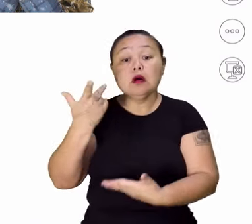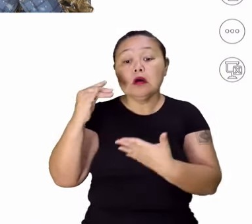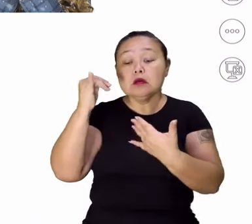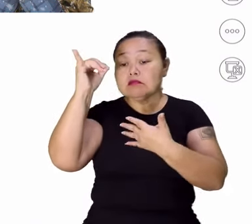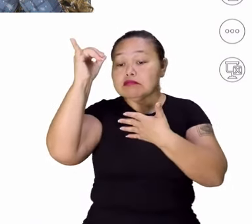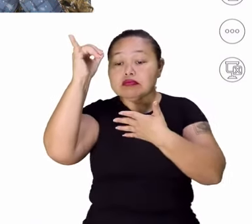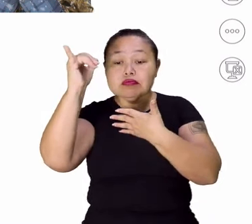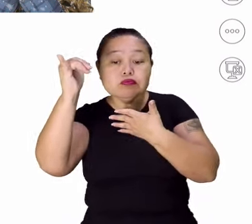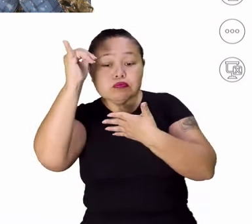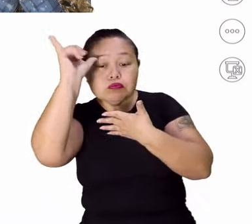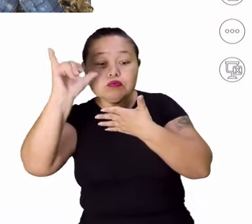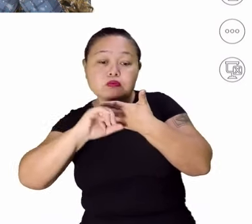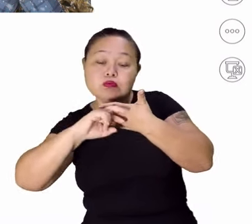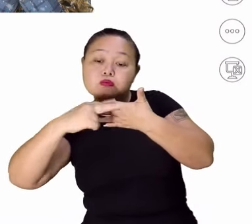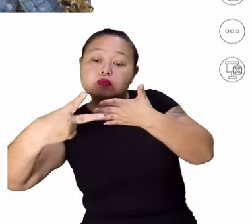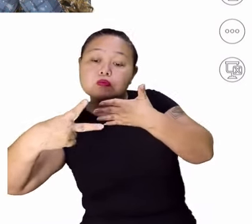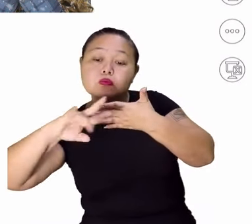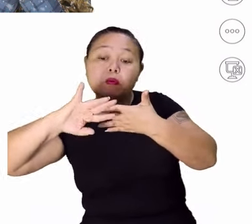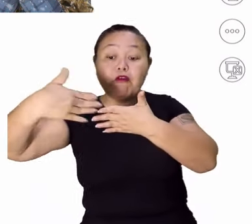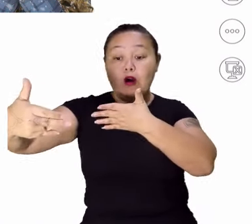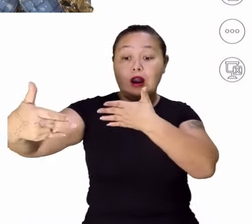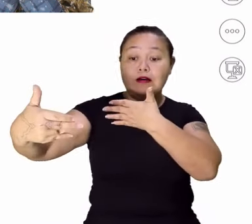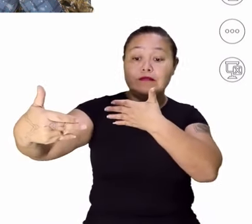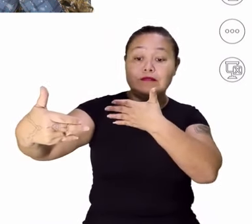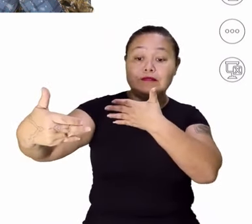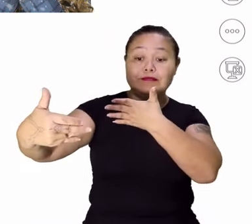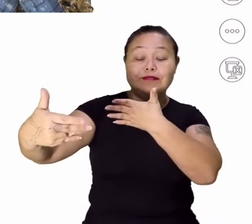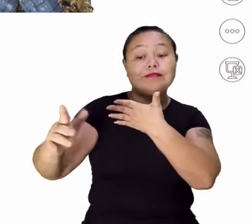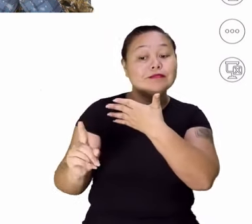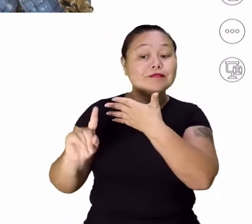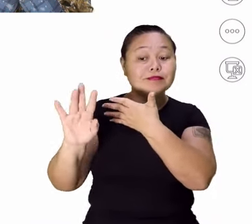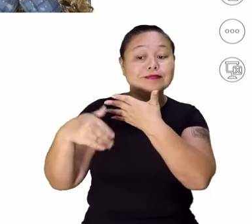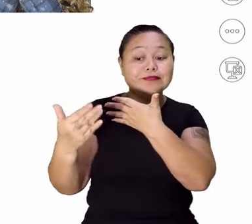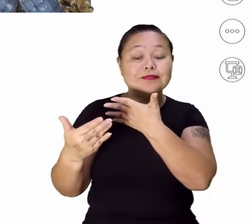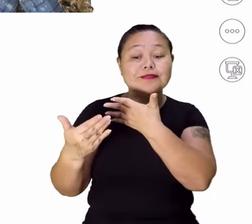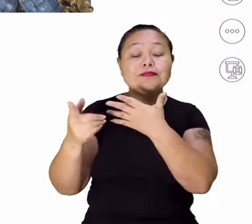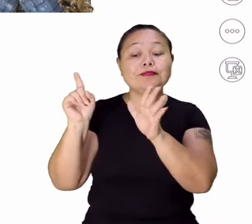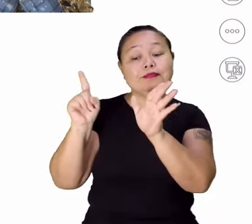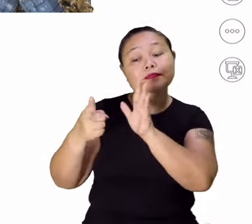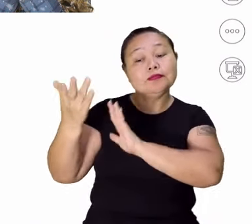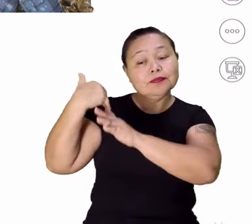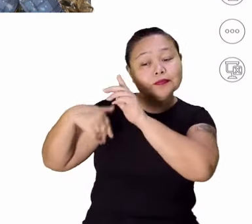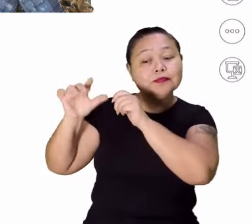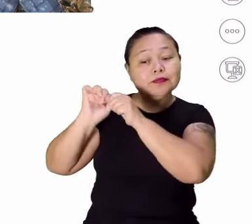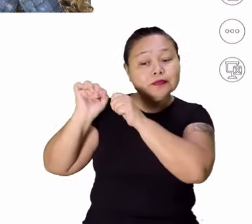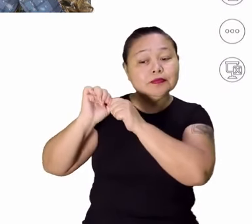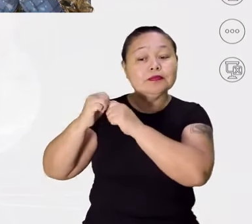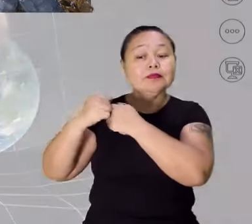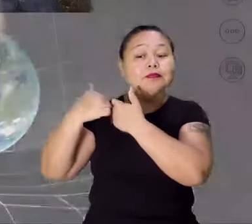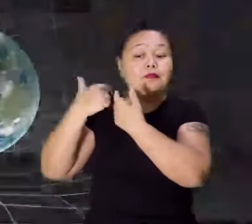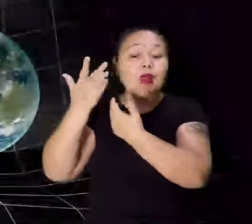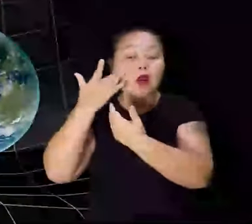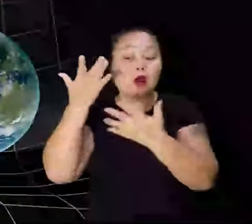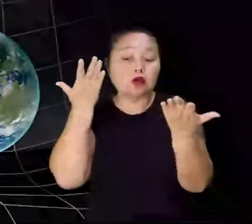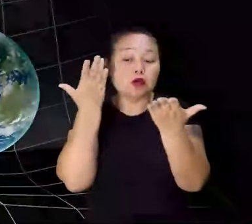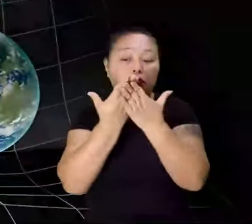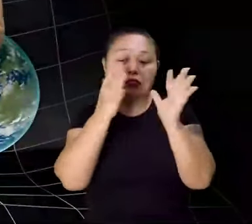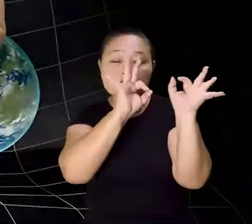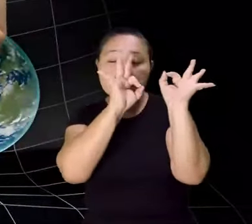do corpo se propague para o meio exterior. Então, valendo do princípio lá, pessoal, que nós vimos que